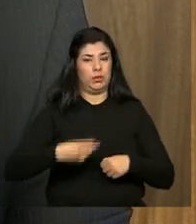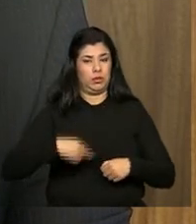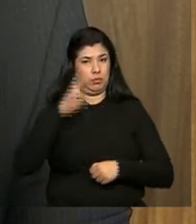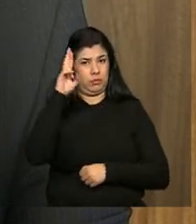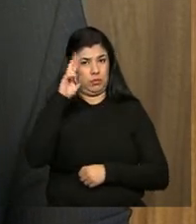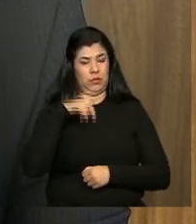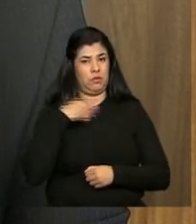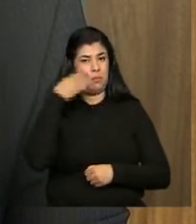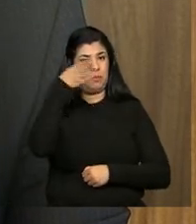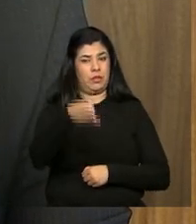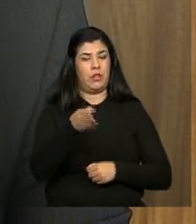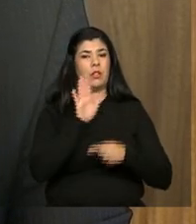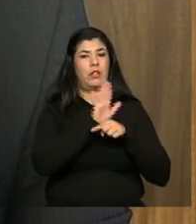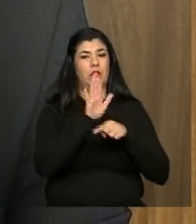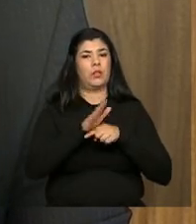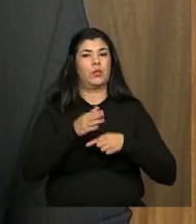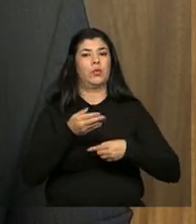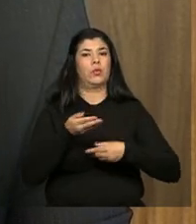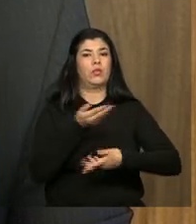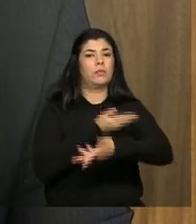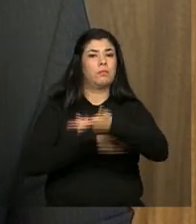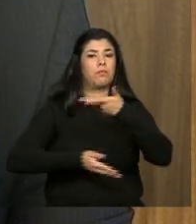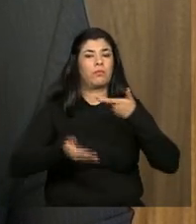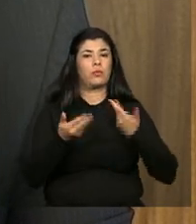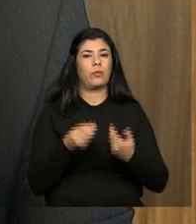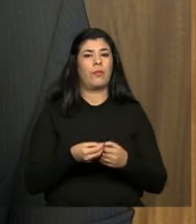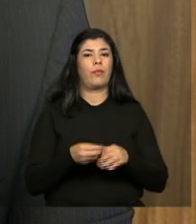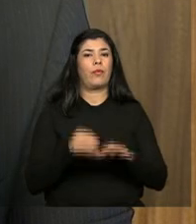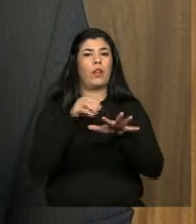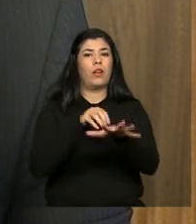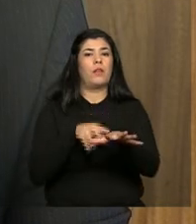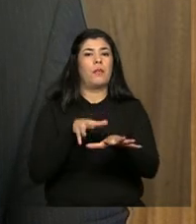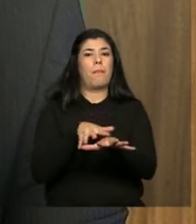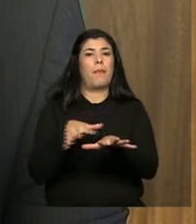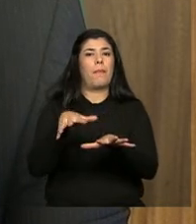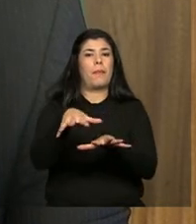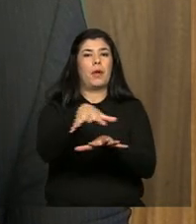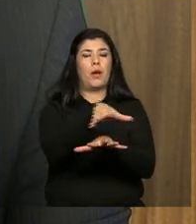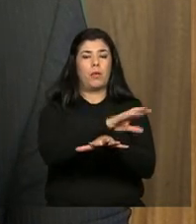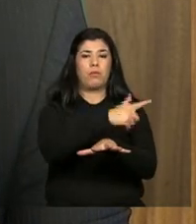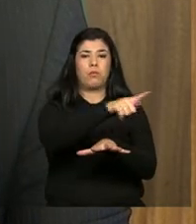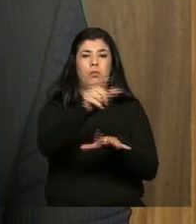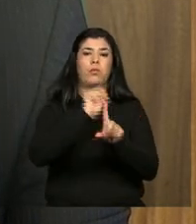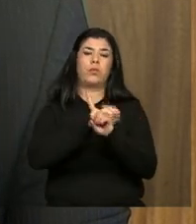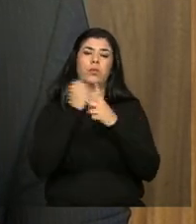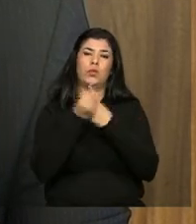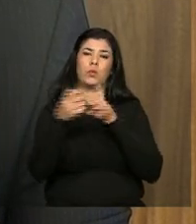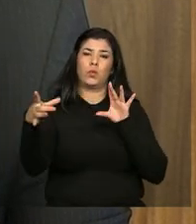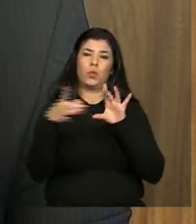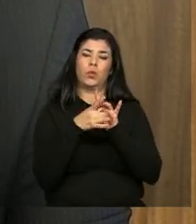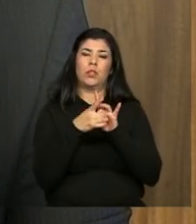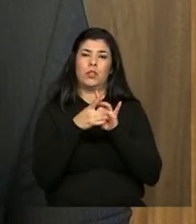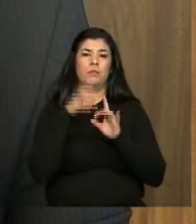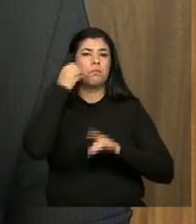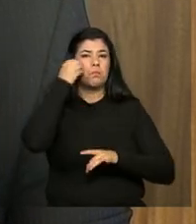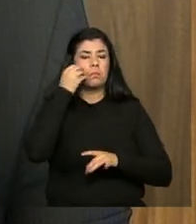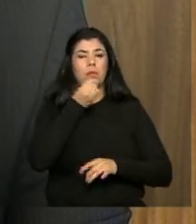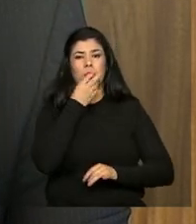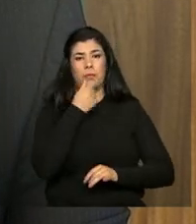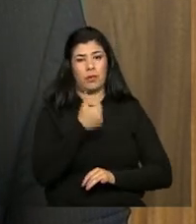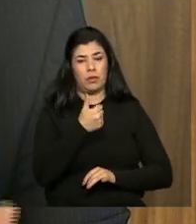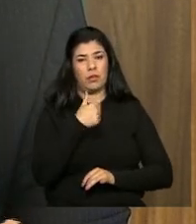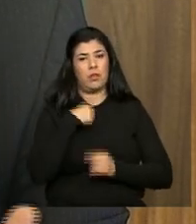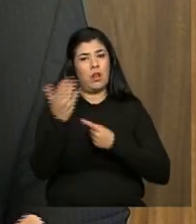ajuda nas articulações entre governo e nas relações com o Congresso Nacional e com a sociedade tem umas que é uma experiência muito rica